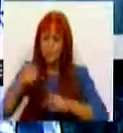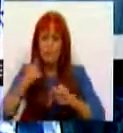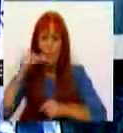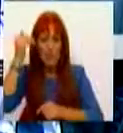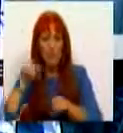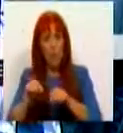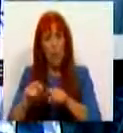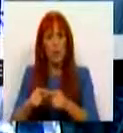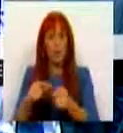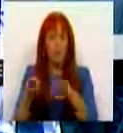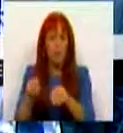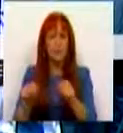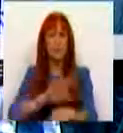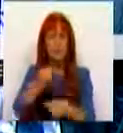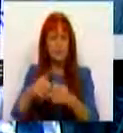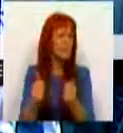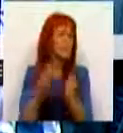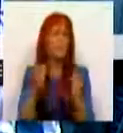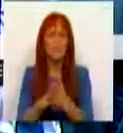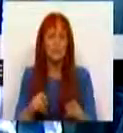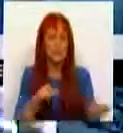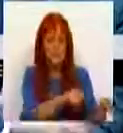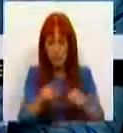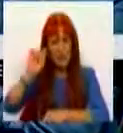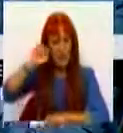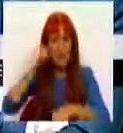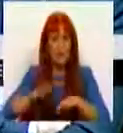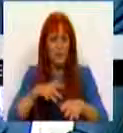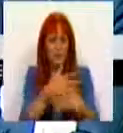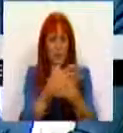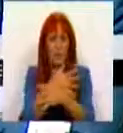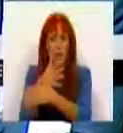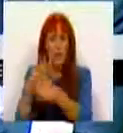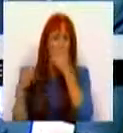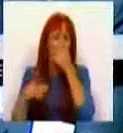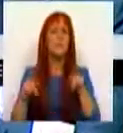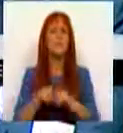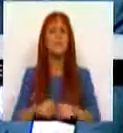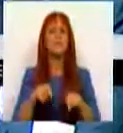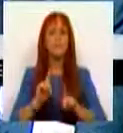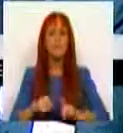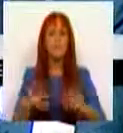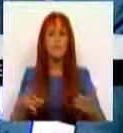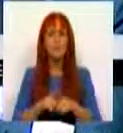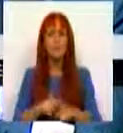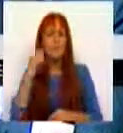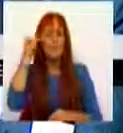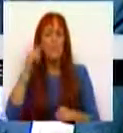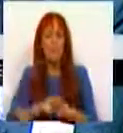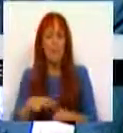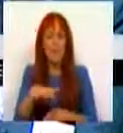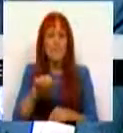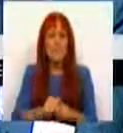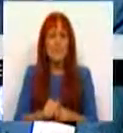o futuro daqueles concelhos, abrangendo todos os que foram afetados por aqueles incêndios, tratando particularmente